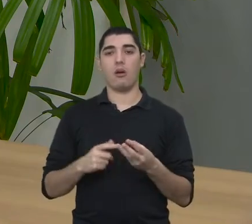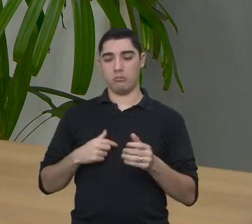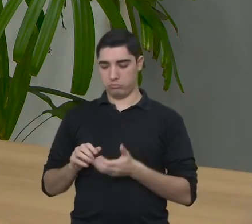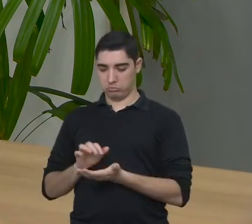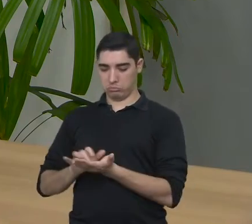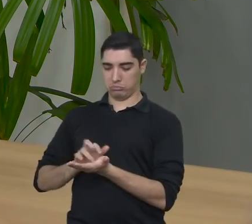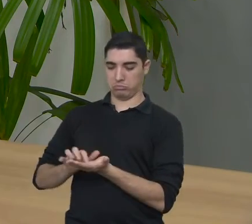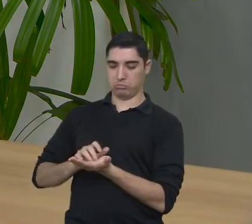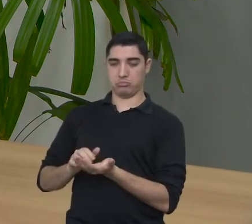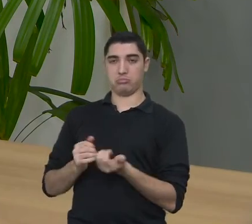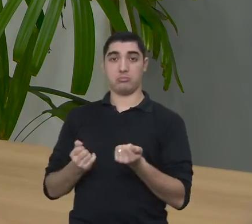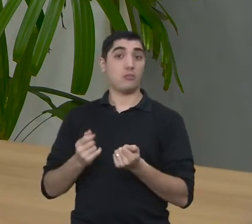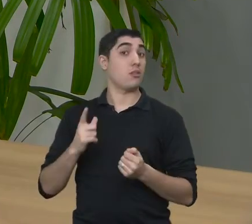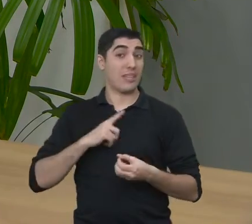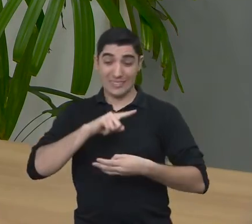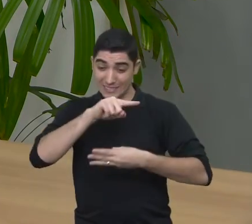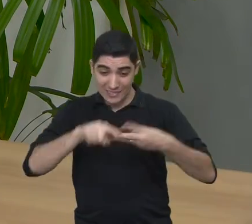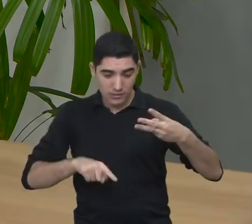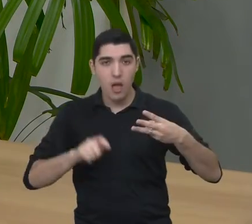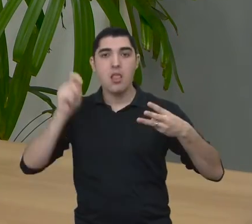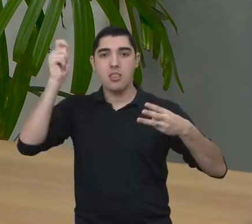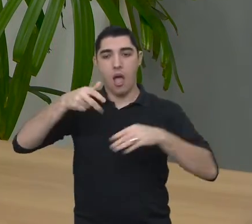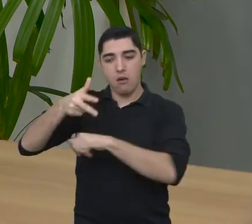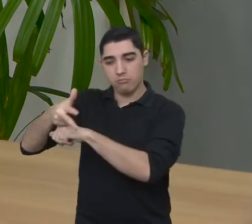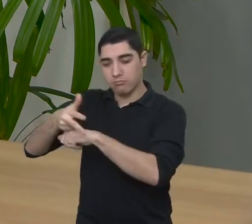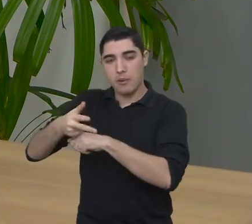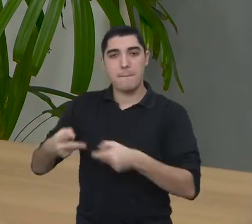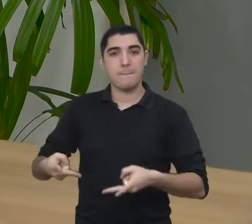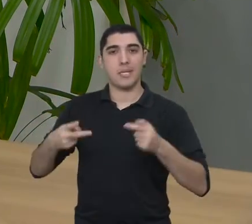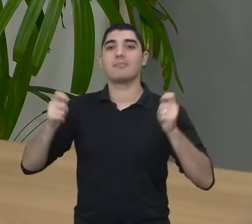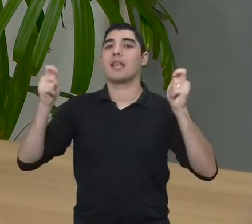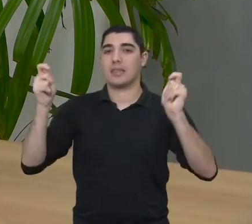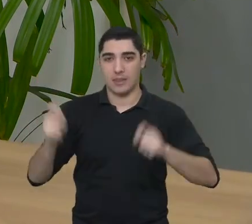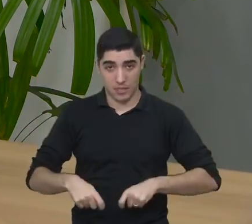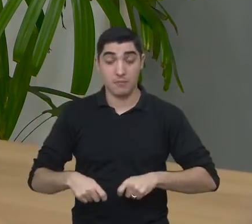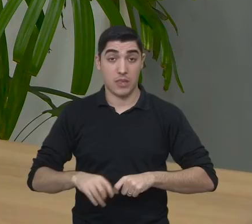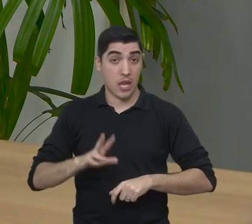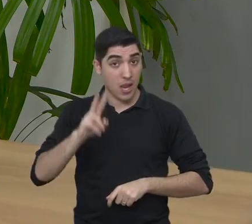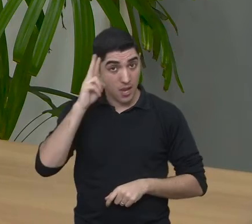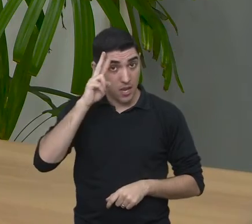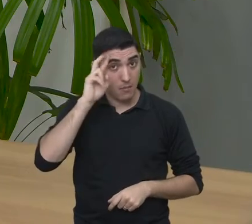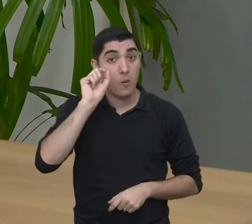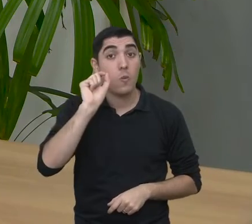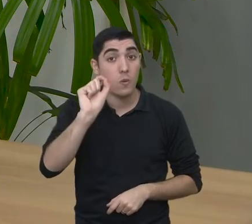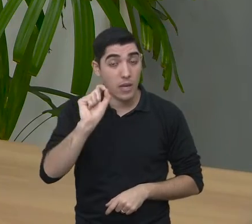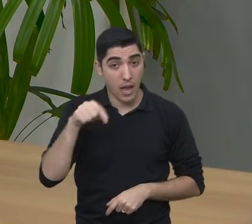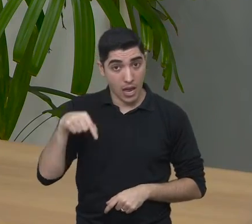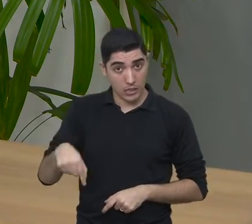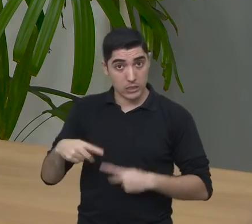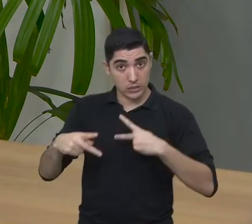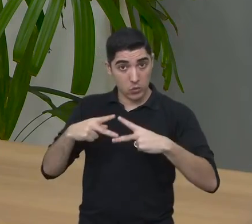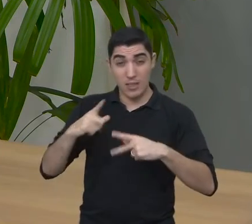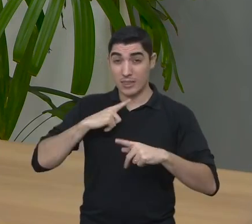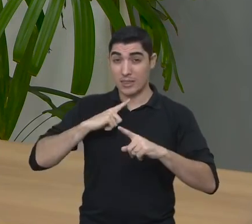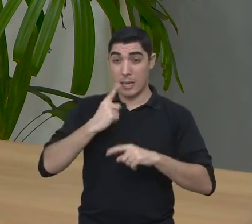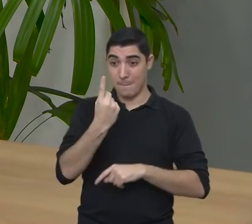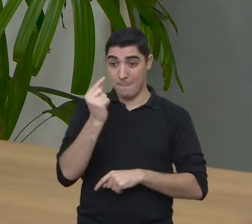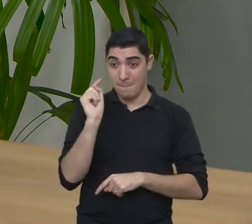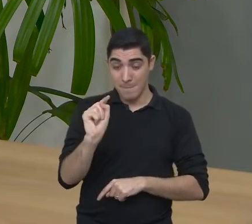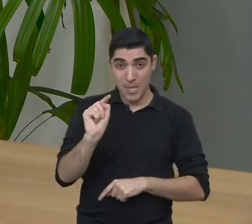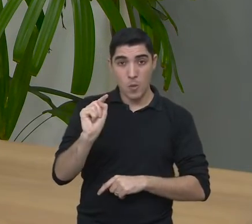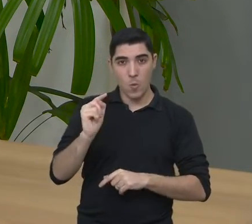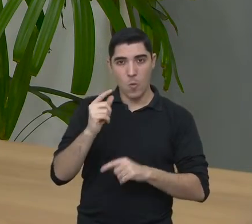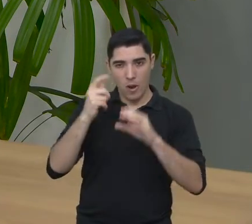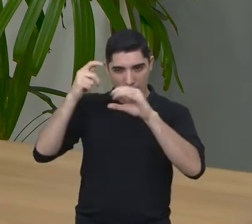3 situações, a gente consegue facilmente detectar pelo sistema de monitoramento. Lembrando que em São José nós dispomos de mais de 1.000 câmeras